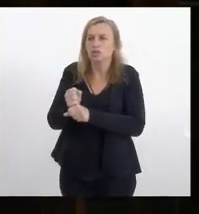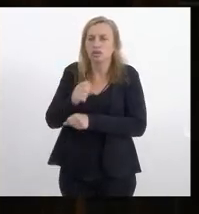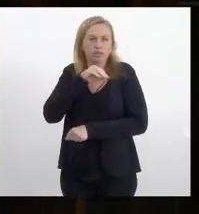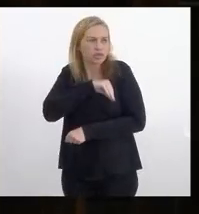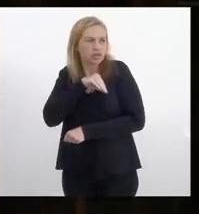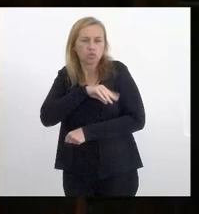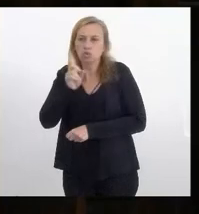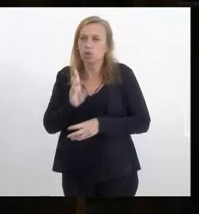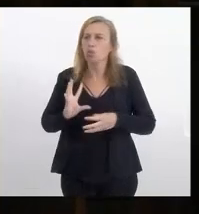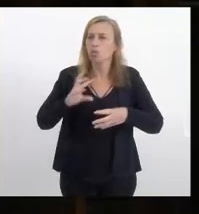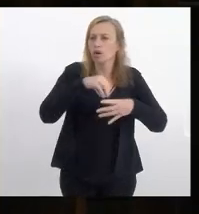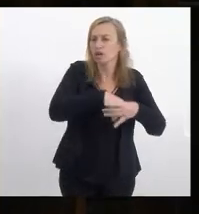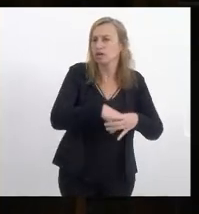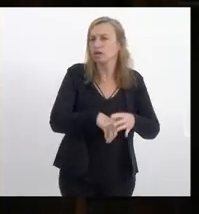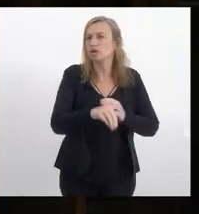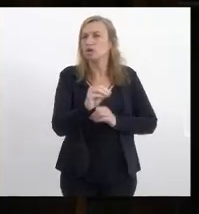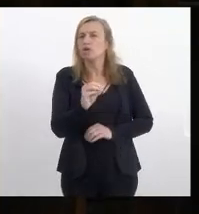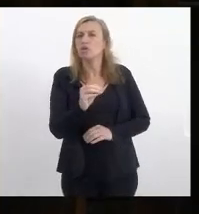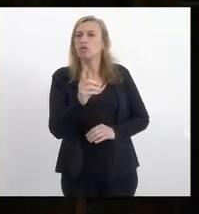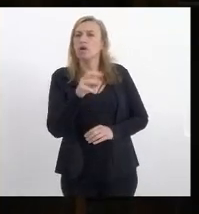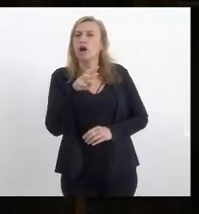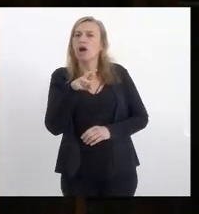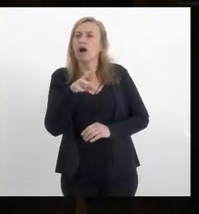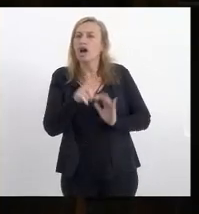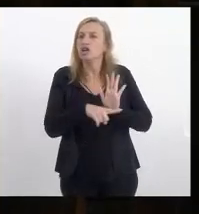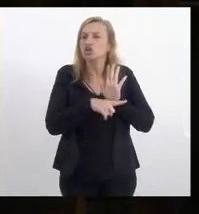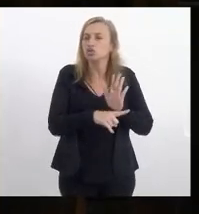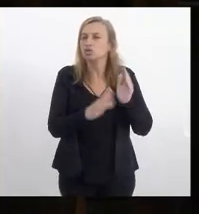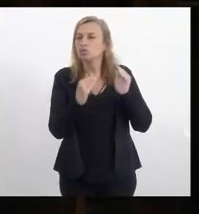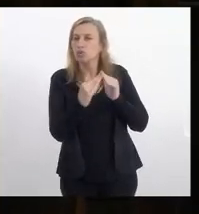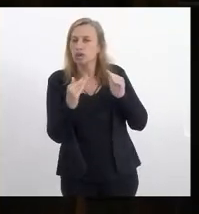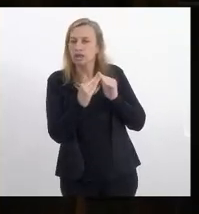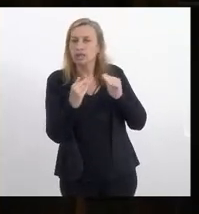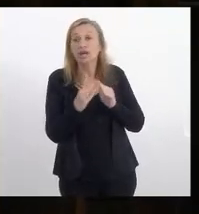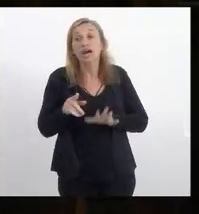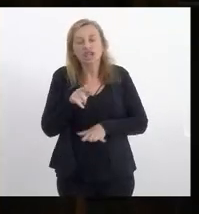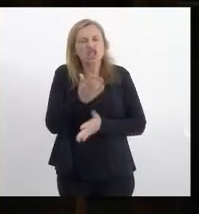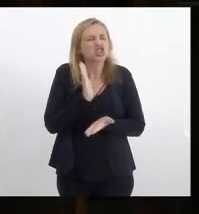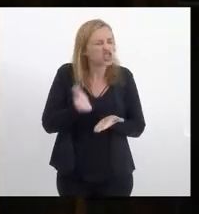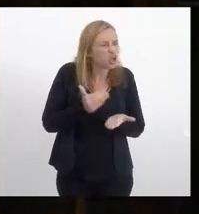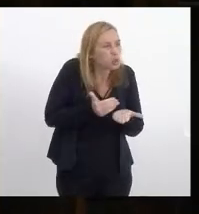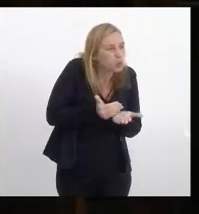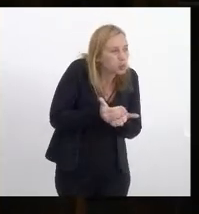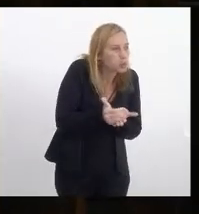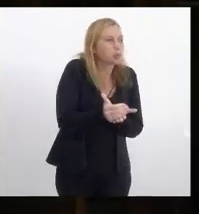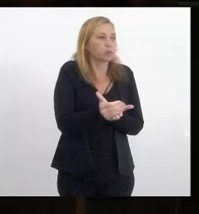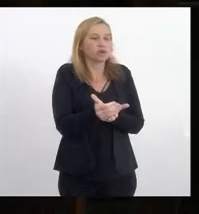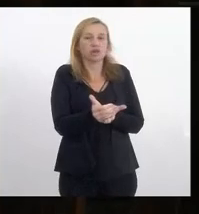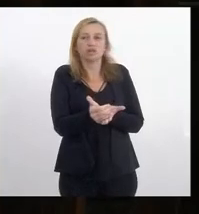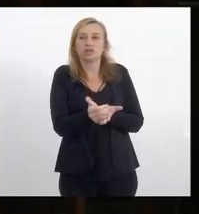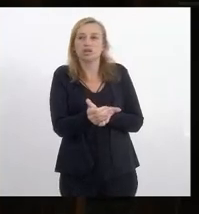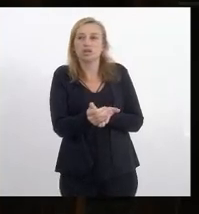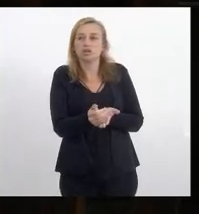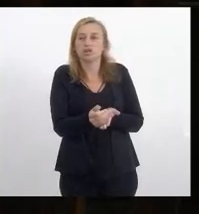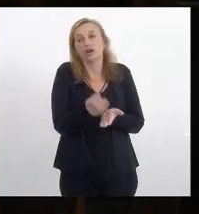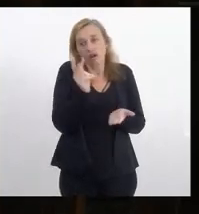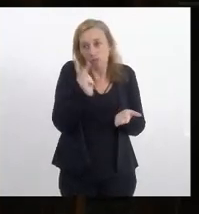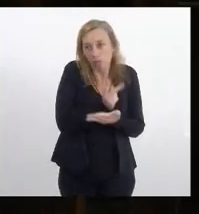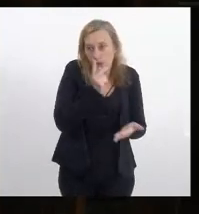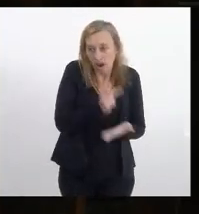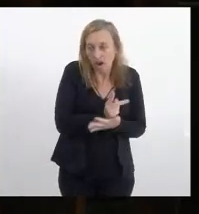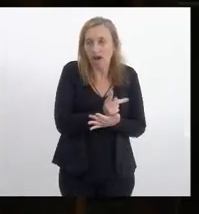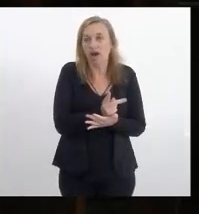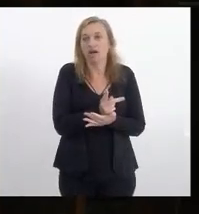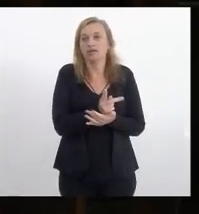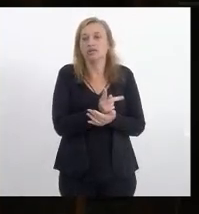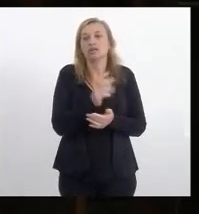não entra o auxílio-moradia o tô a partir daí já começa a conta injusta da